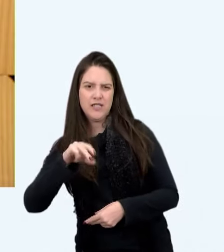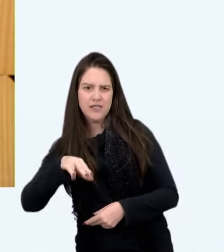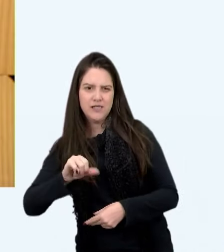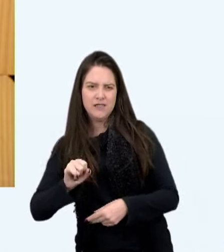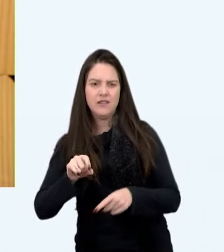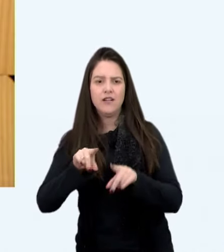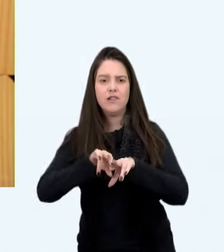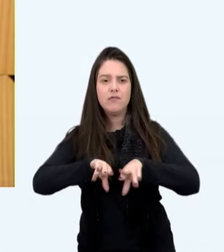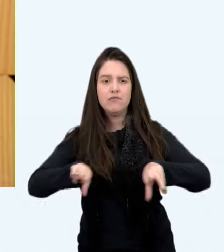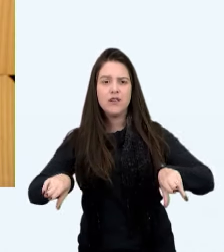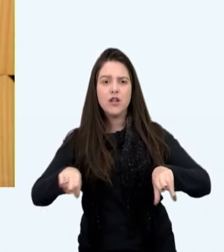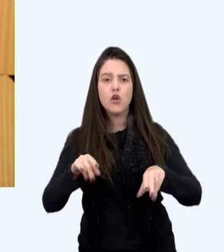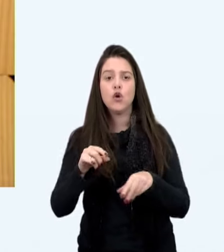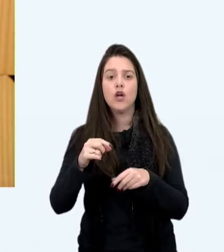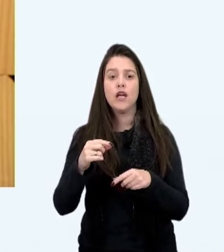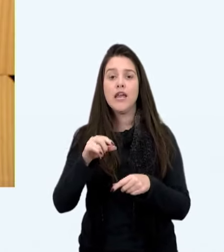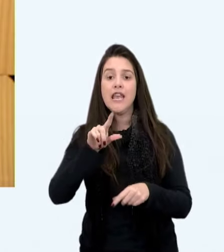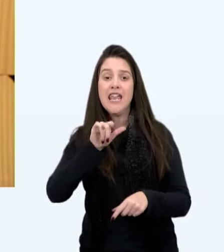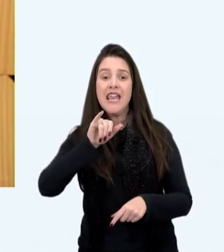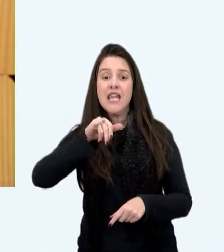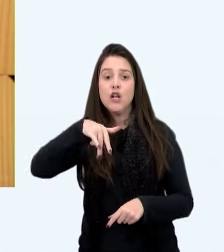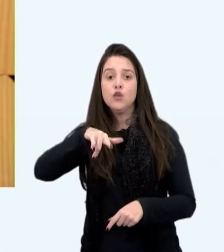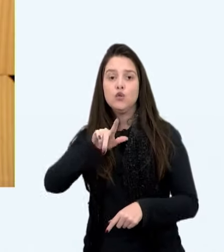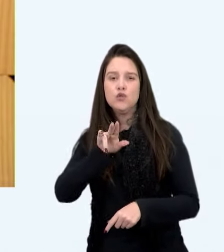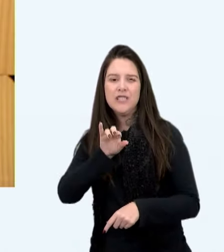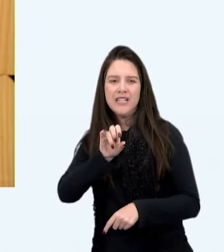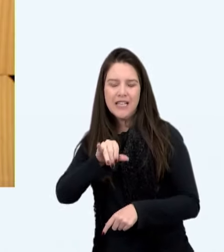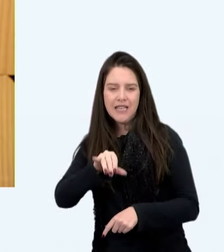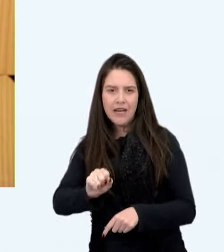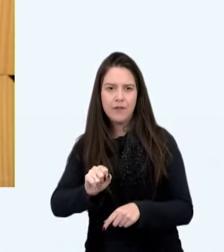secreção da insulina faz com que haja um acúmulo